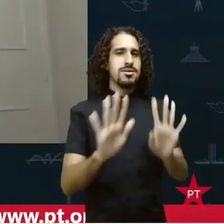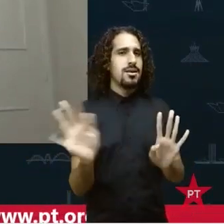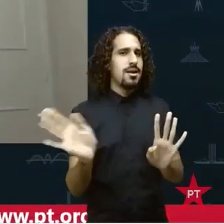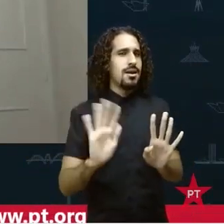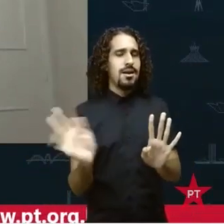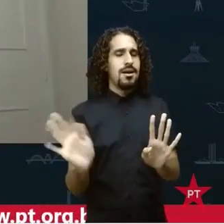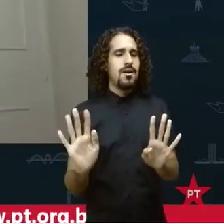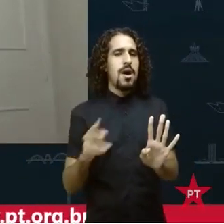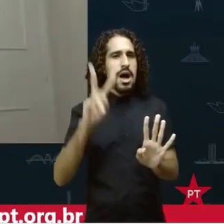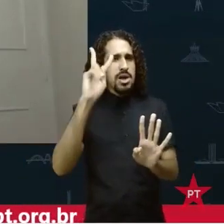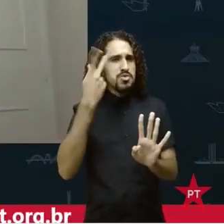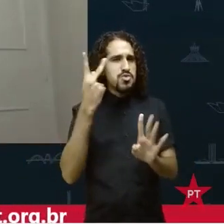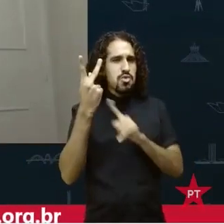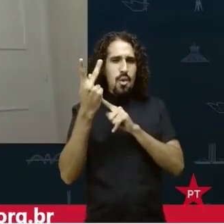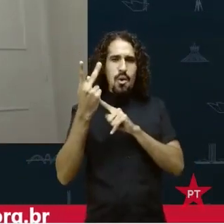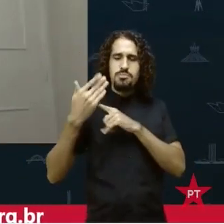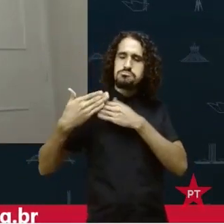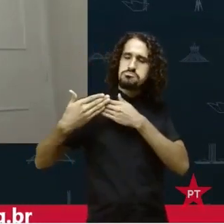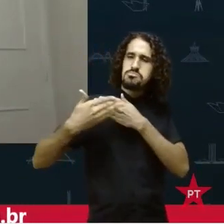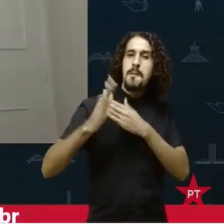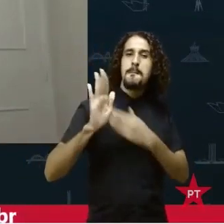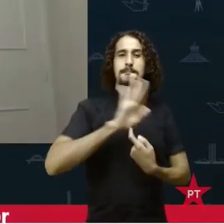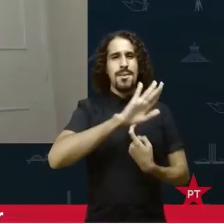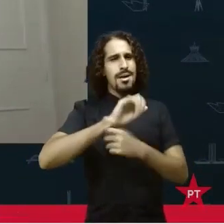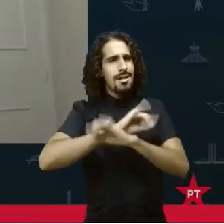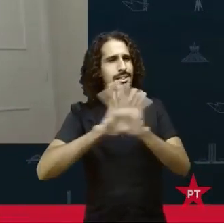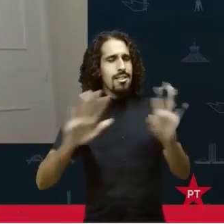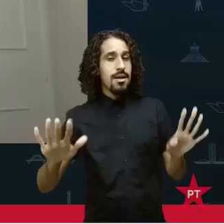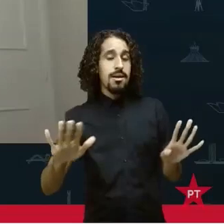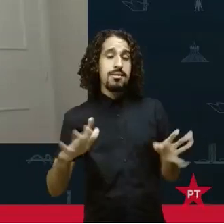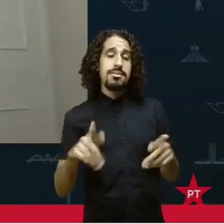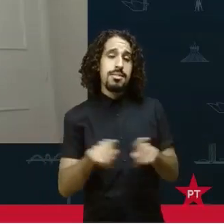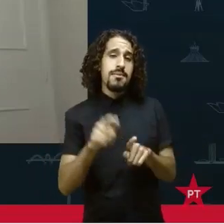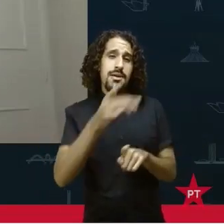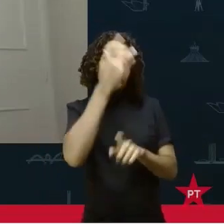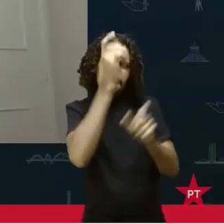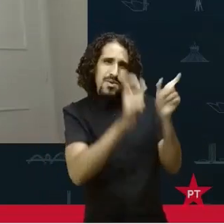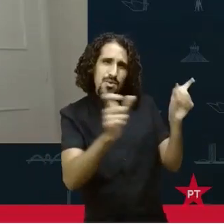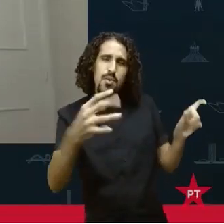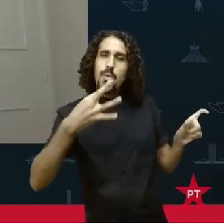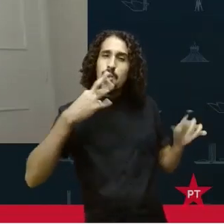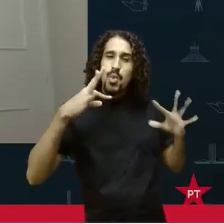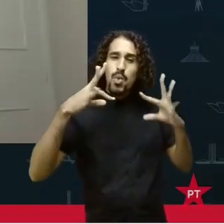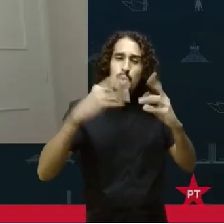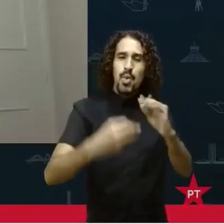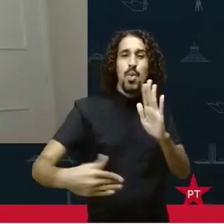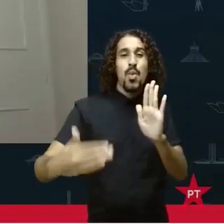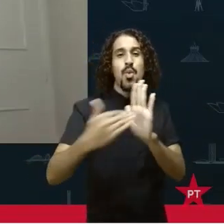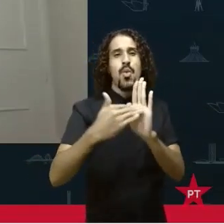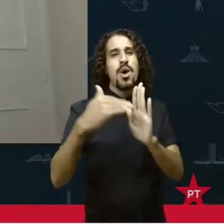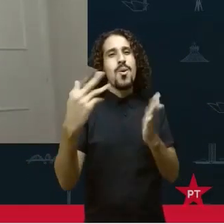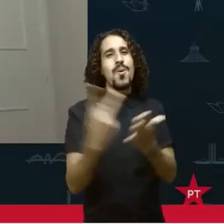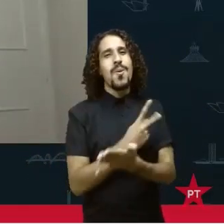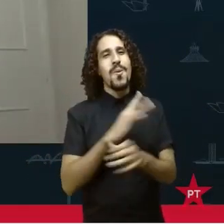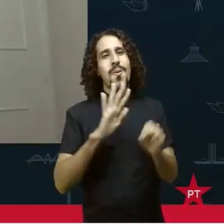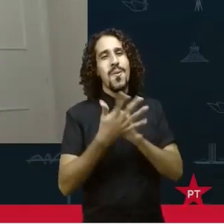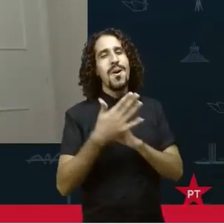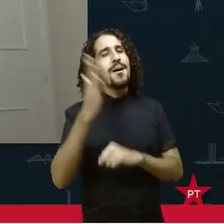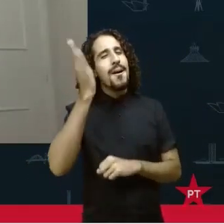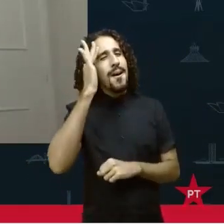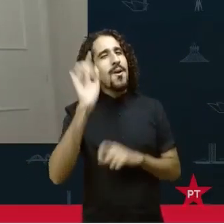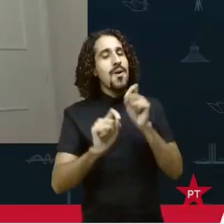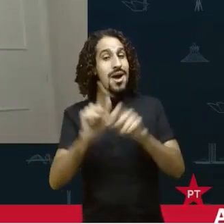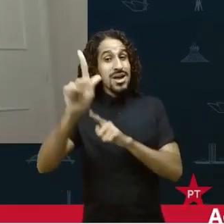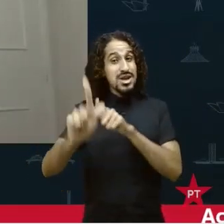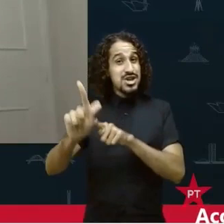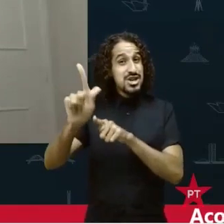história, ela é muito dinâmica. Nós vamos. Aliás, as pessoas que conhecem tudo que aconteceu na pandemia sabem que essa